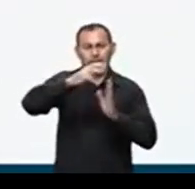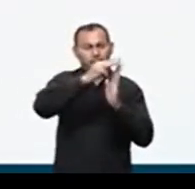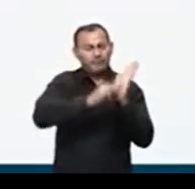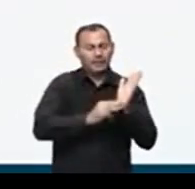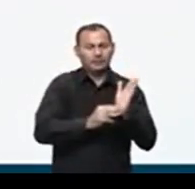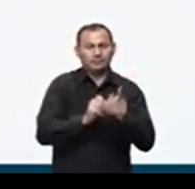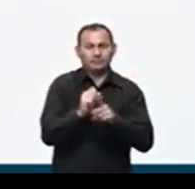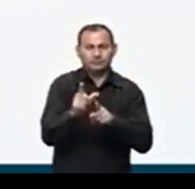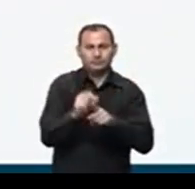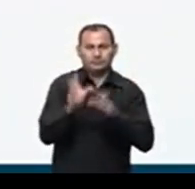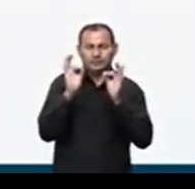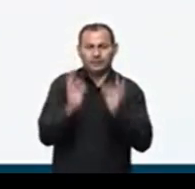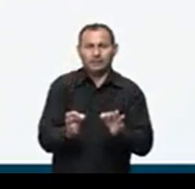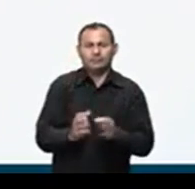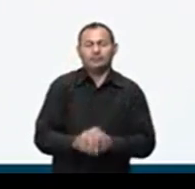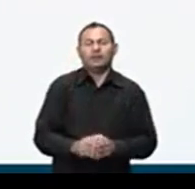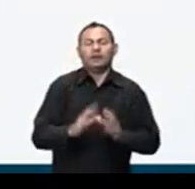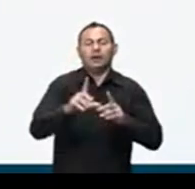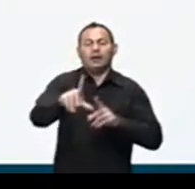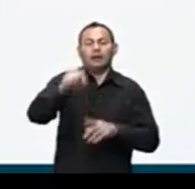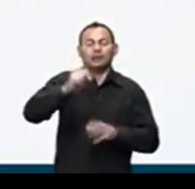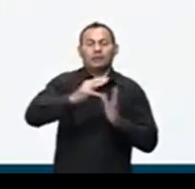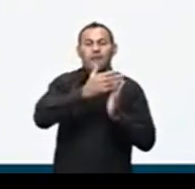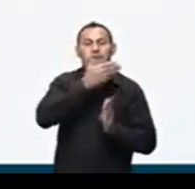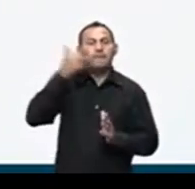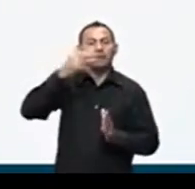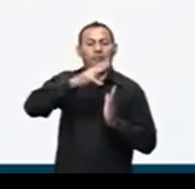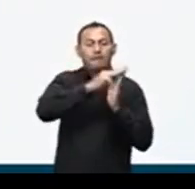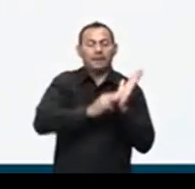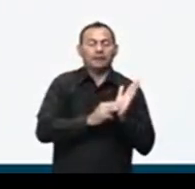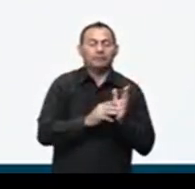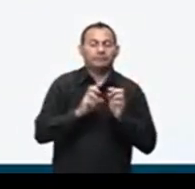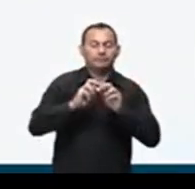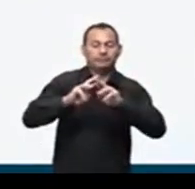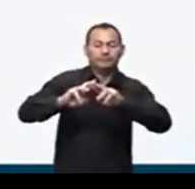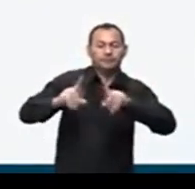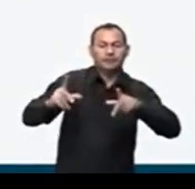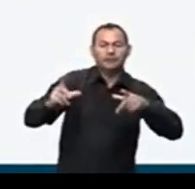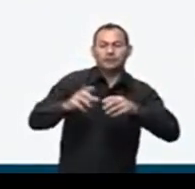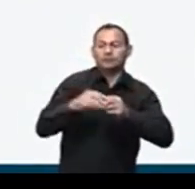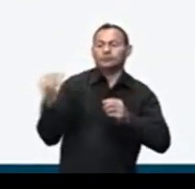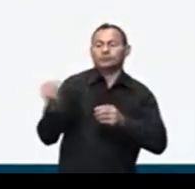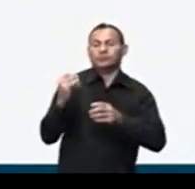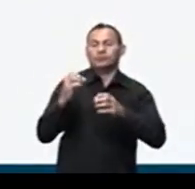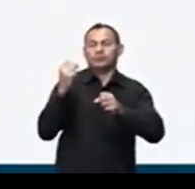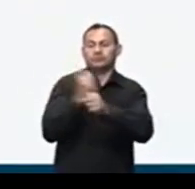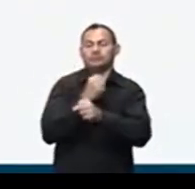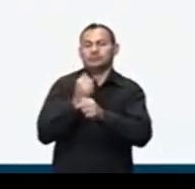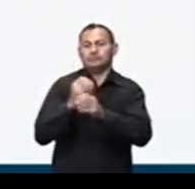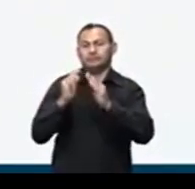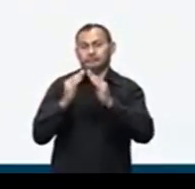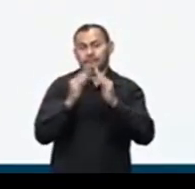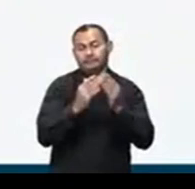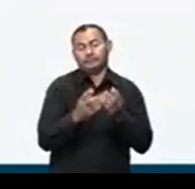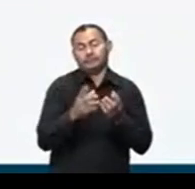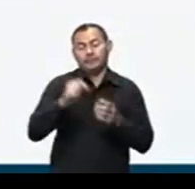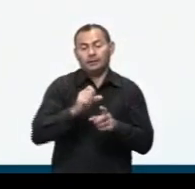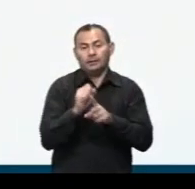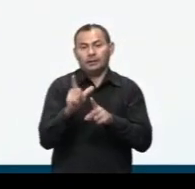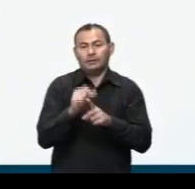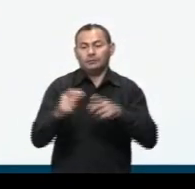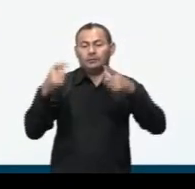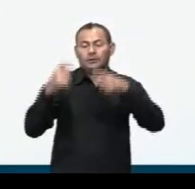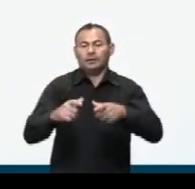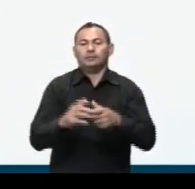de locação, tá? A escolha do melhor método distingue-se pela dimensão da obra a ser alocada